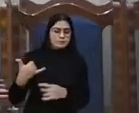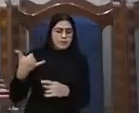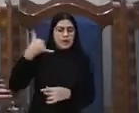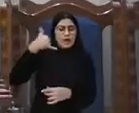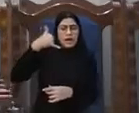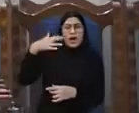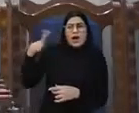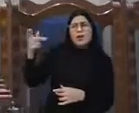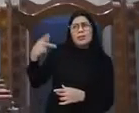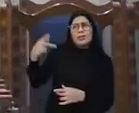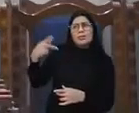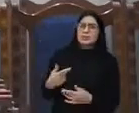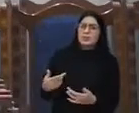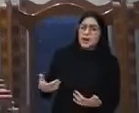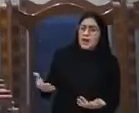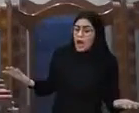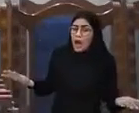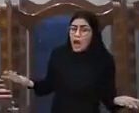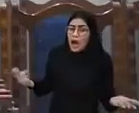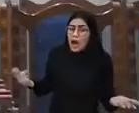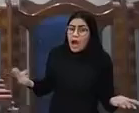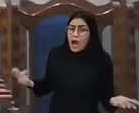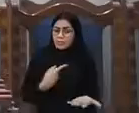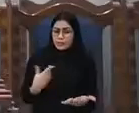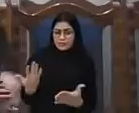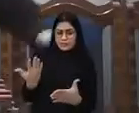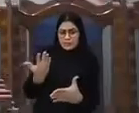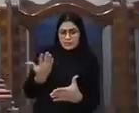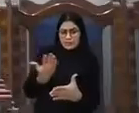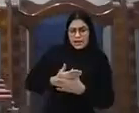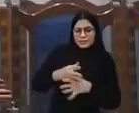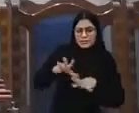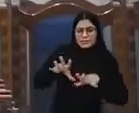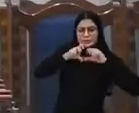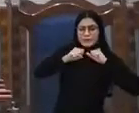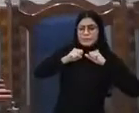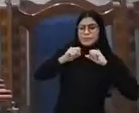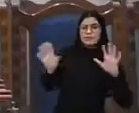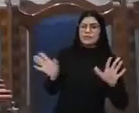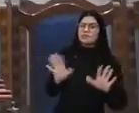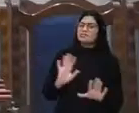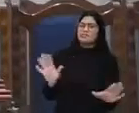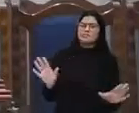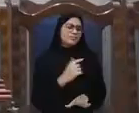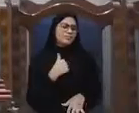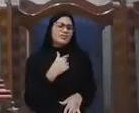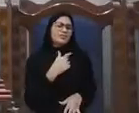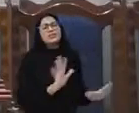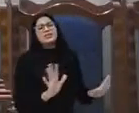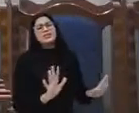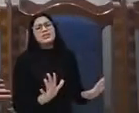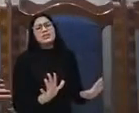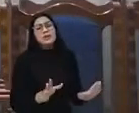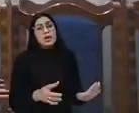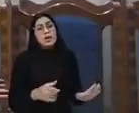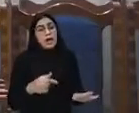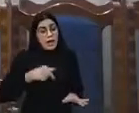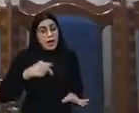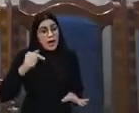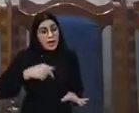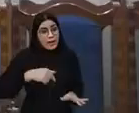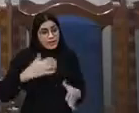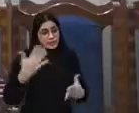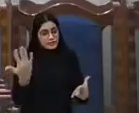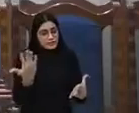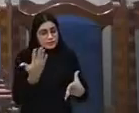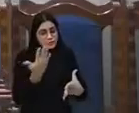vai ser amaldiçoada? Eu digo, vai não. Que aqui na cidade, só da Assembleia de Deus, tem quase 6.000 crentes. Fora os crentes de